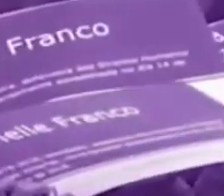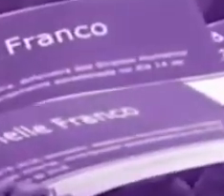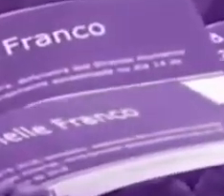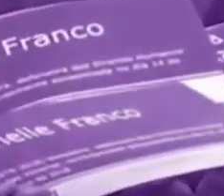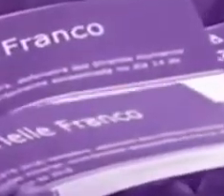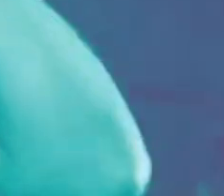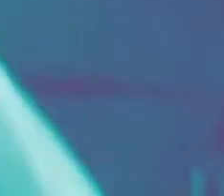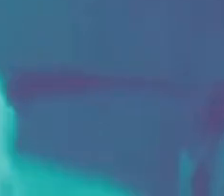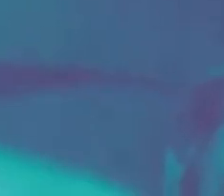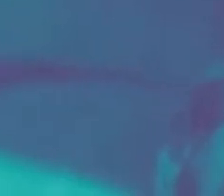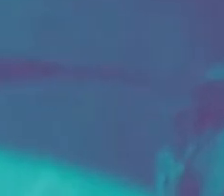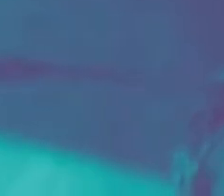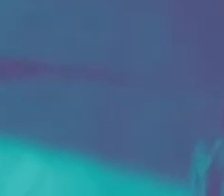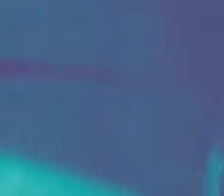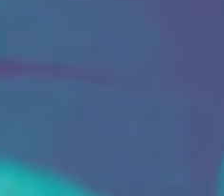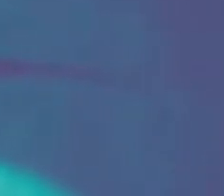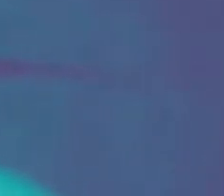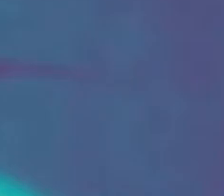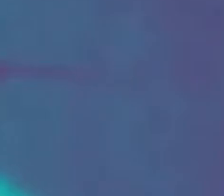acontecer.